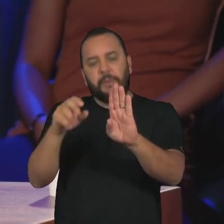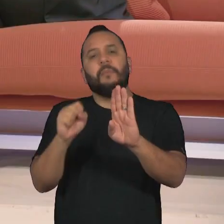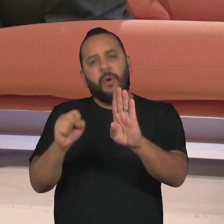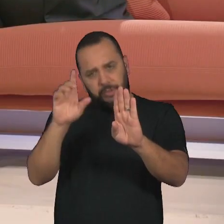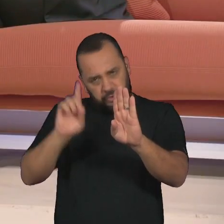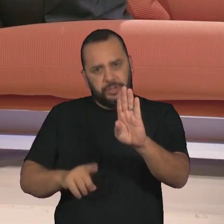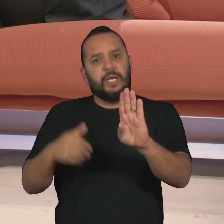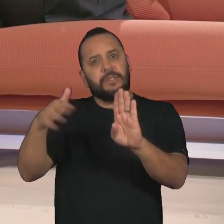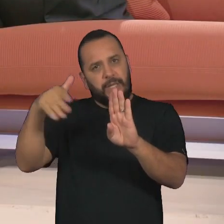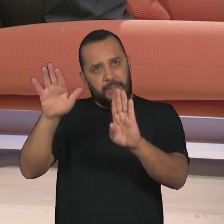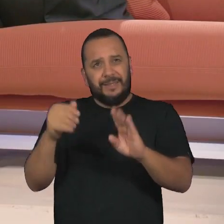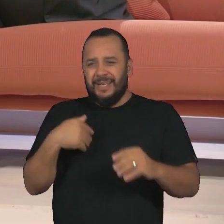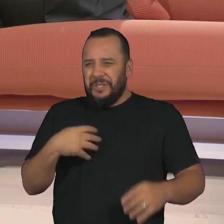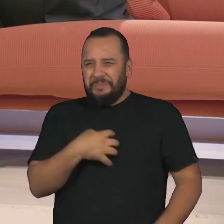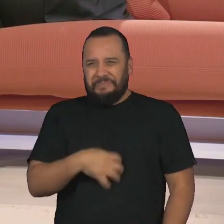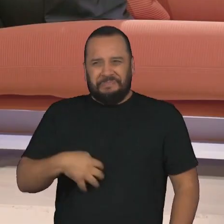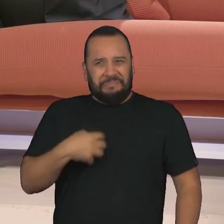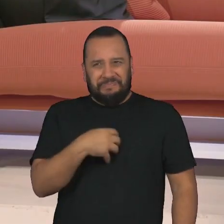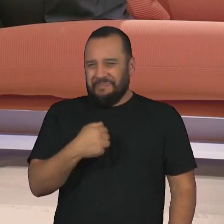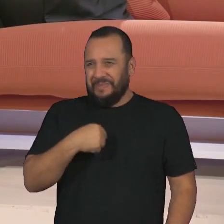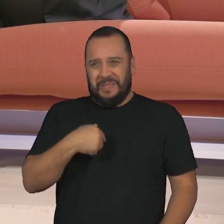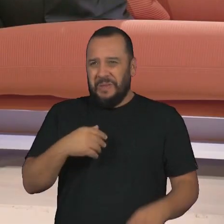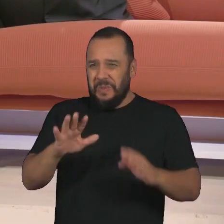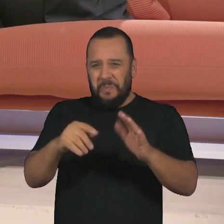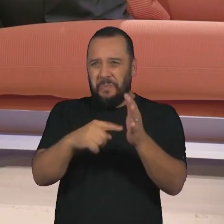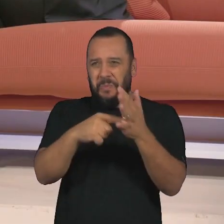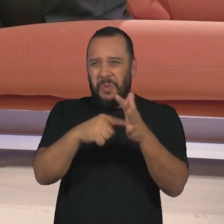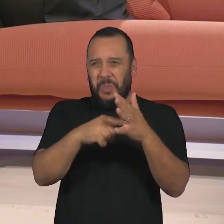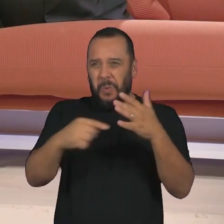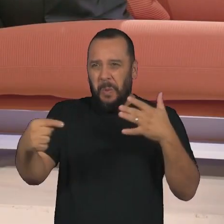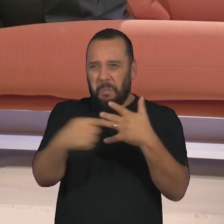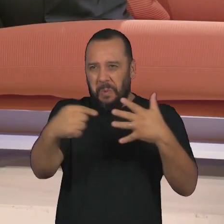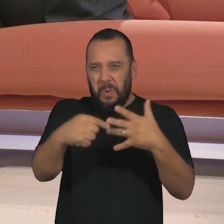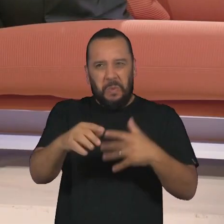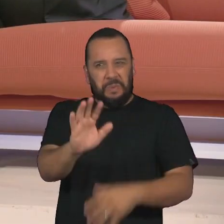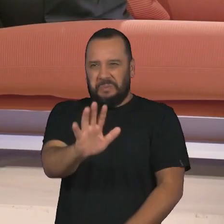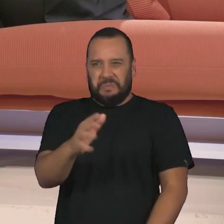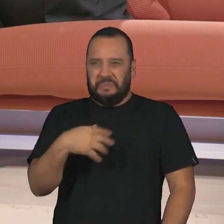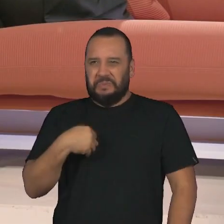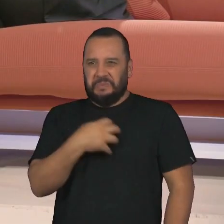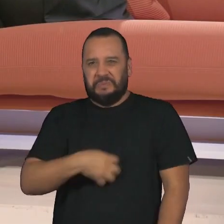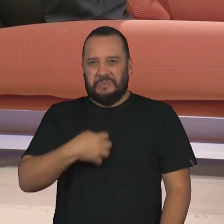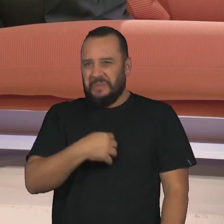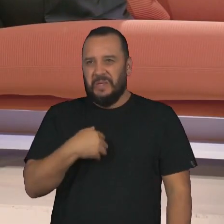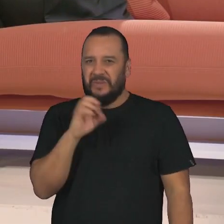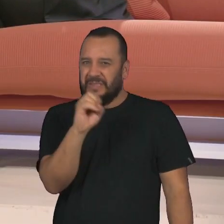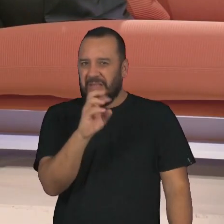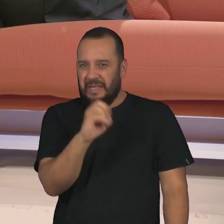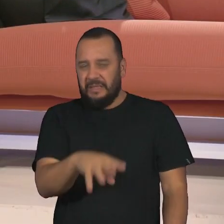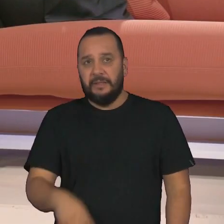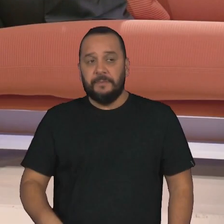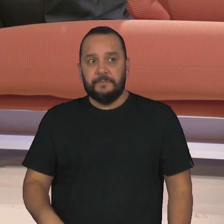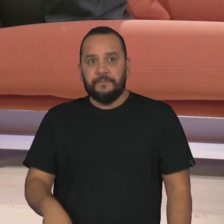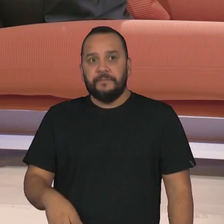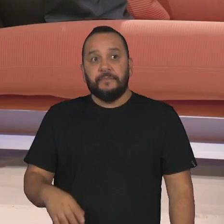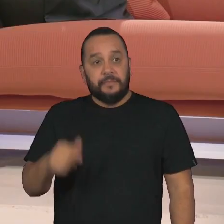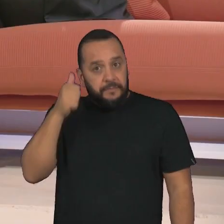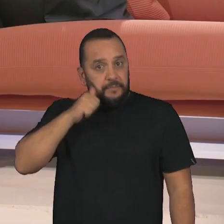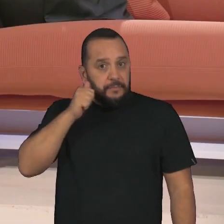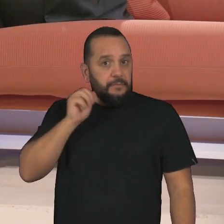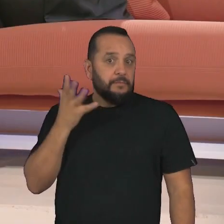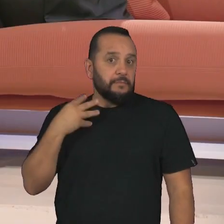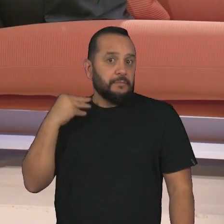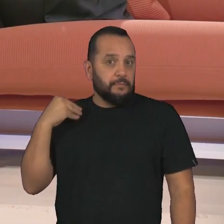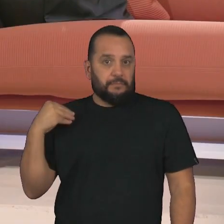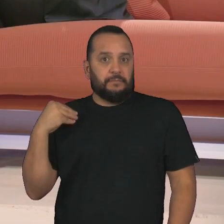do avião porque me deu uma coisa aqui, eu não quero viajar com um motor amassado, me deu uma coisa aqui, eu quero sair, né? Aí a comissária falou, não, a senhora